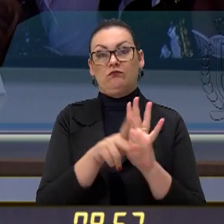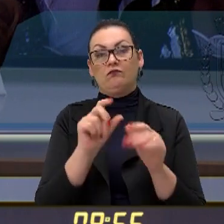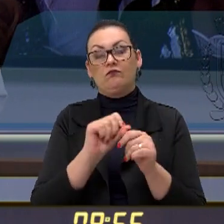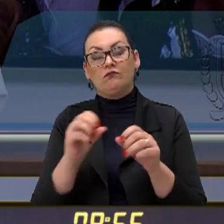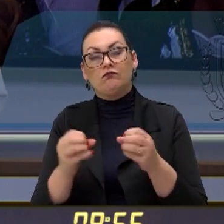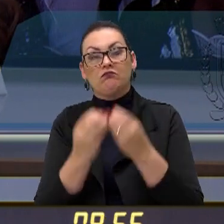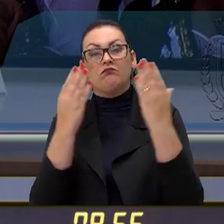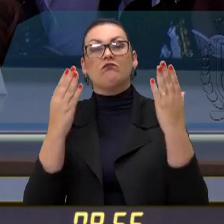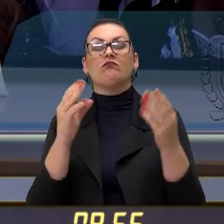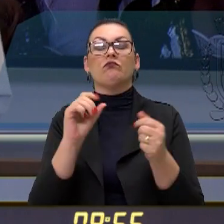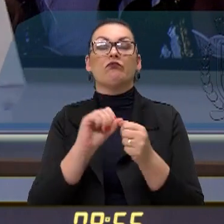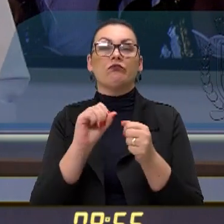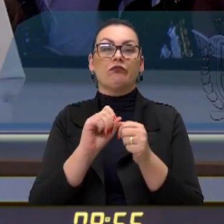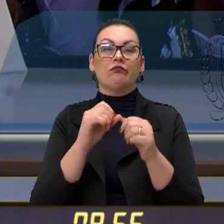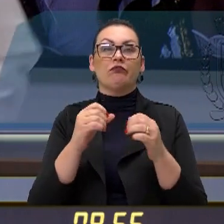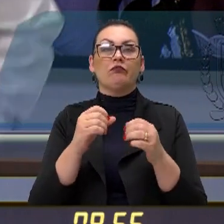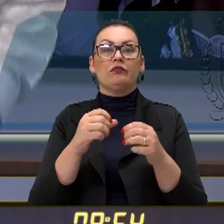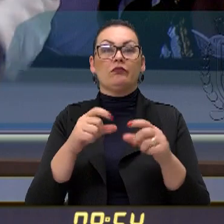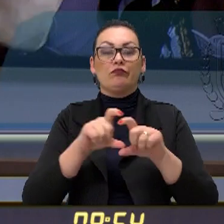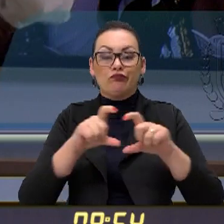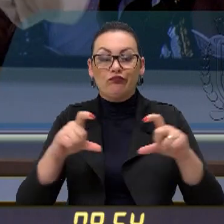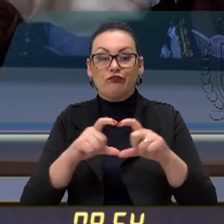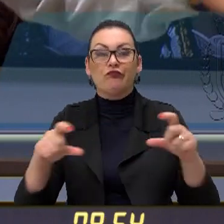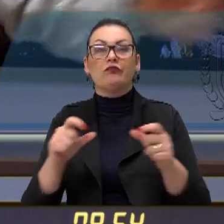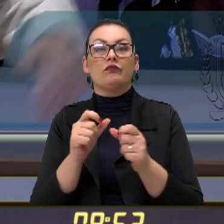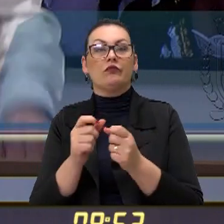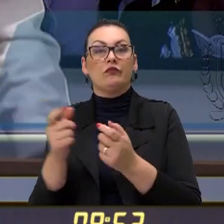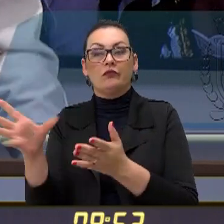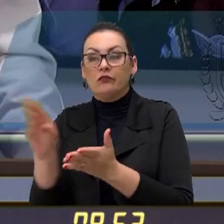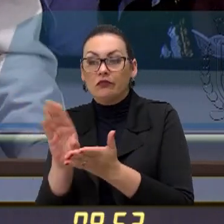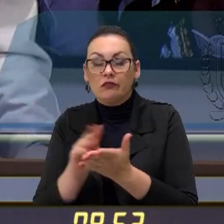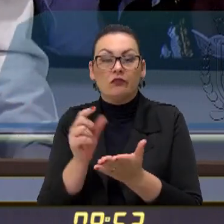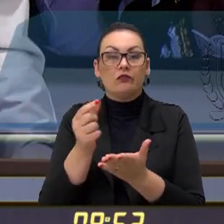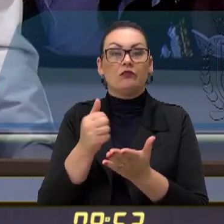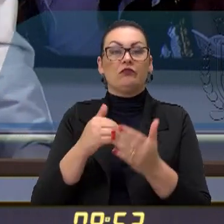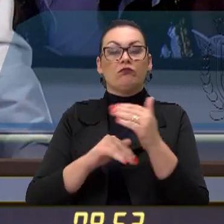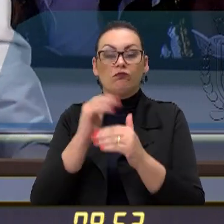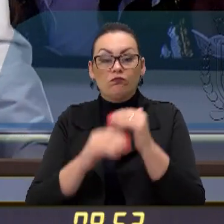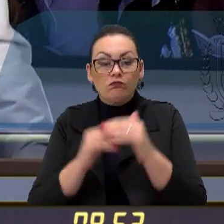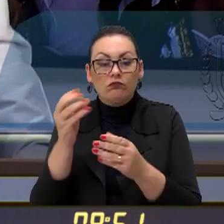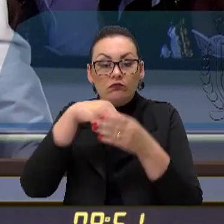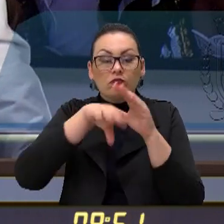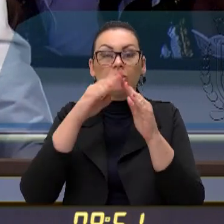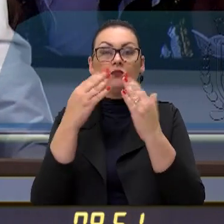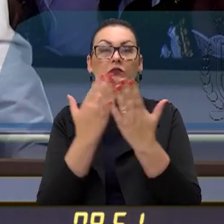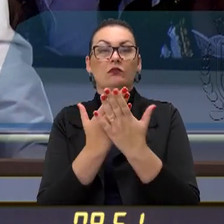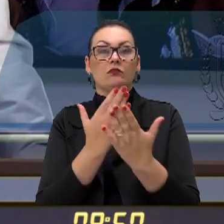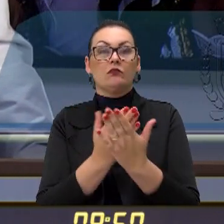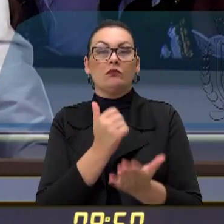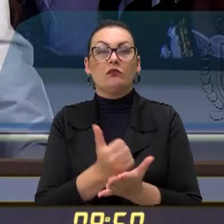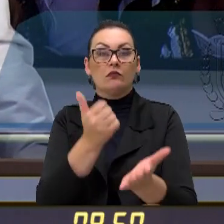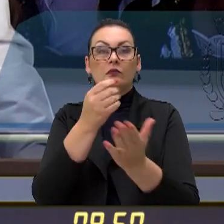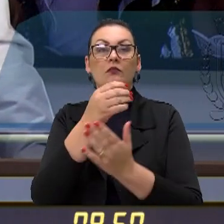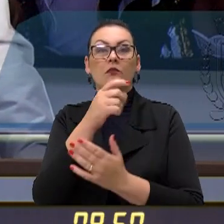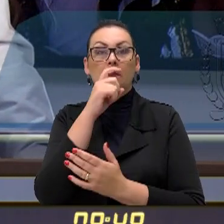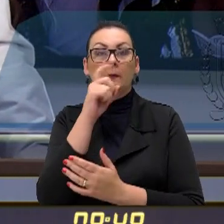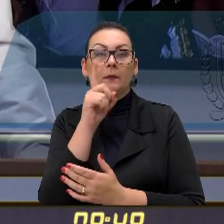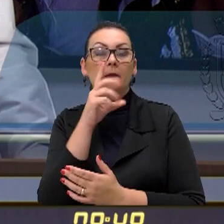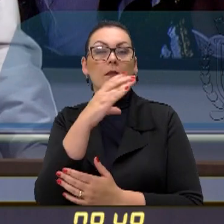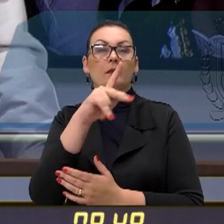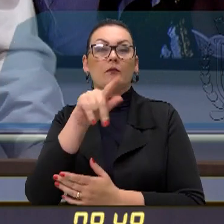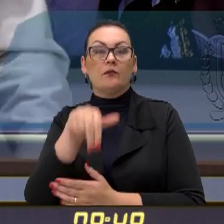Fazem festas, fazem rifas, recolhem dinheiro, fazem obras dentro das escolas, com o apoio dos pais, do